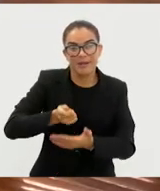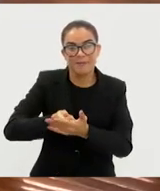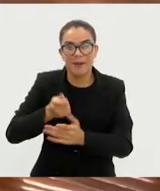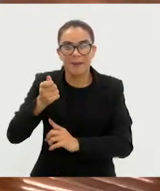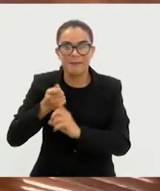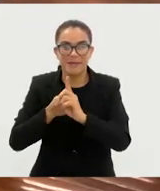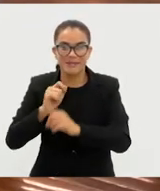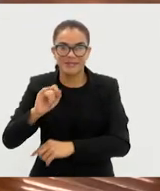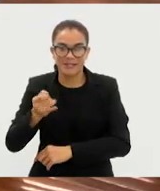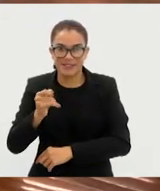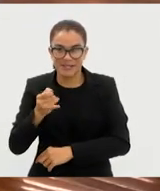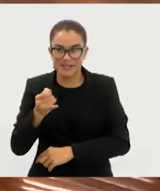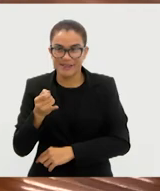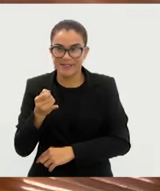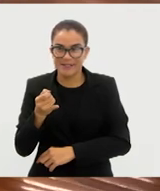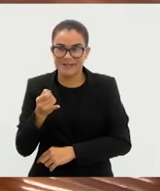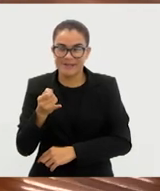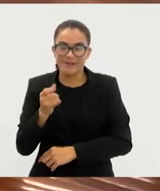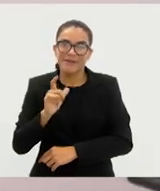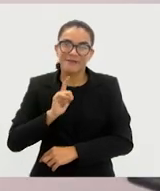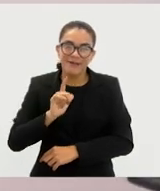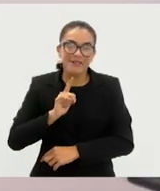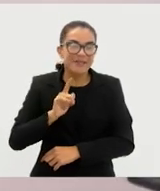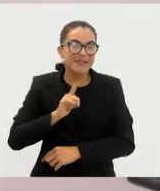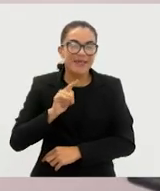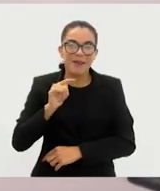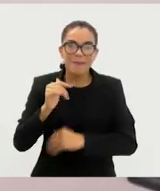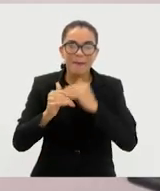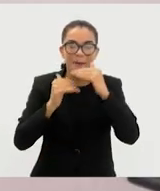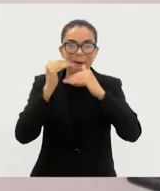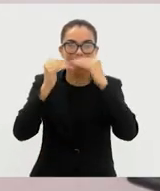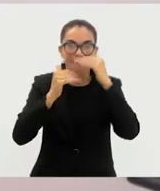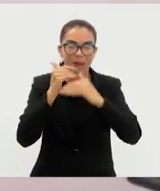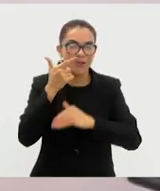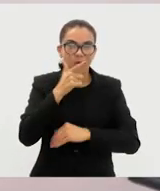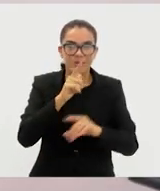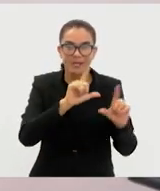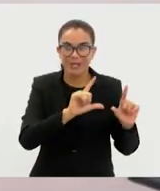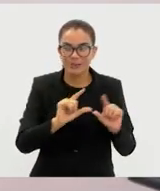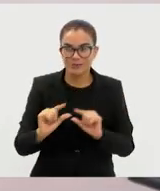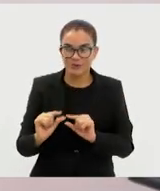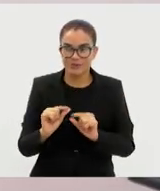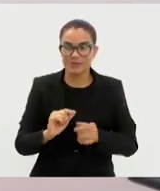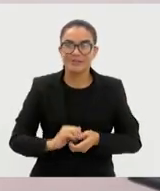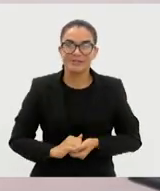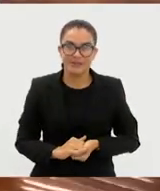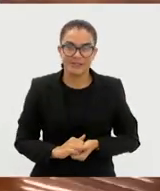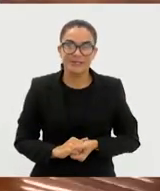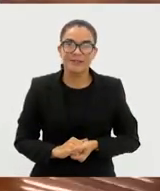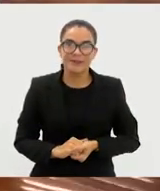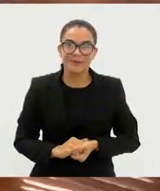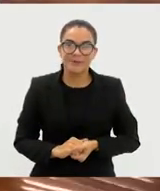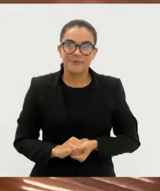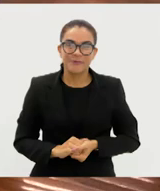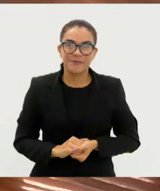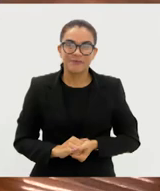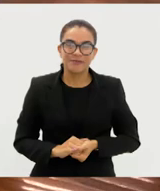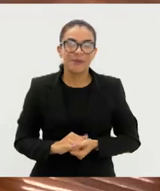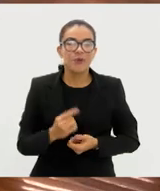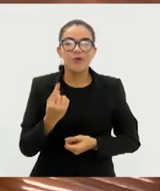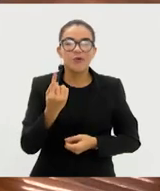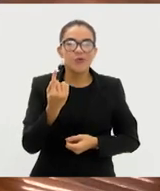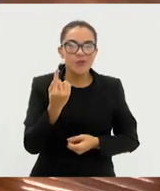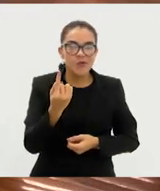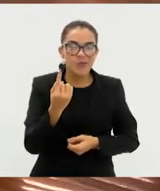carregando isso. Então, por isso que vai ter um patamar natural aqui que a gente não vai conseguir baixar mais. Né? Eu tenho uma questão